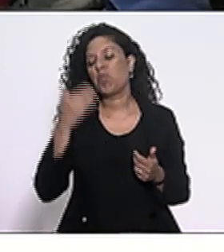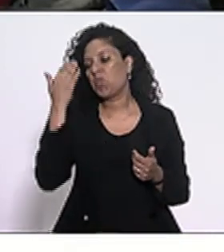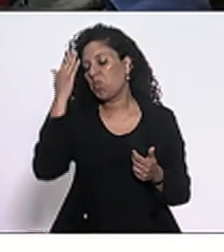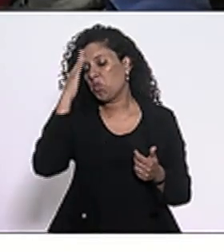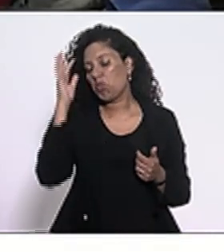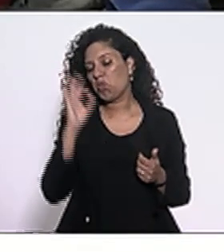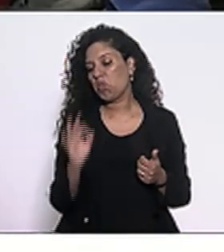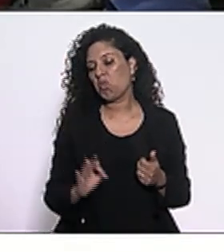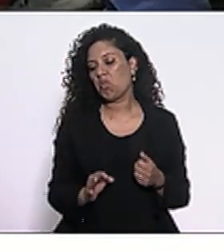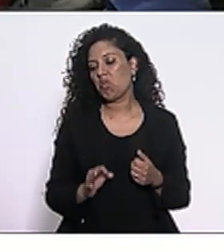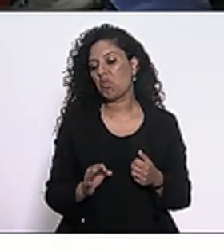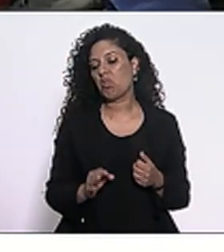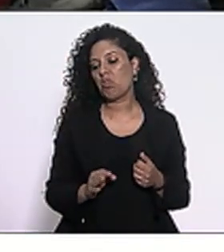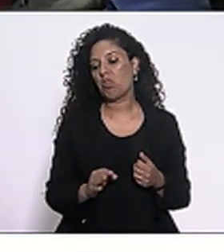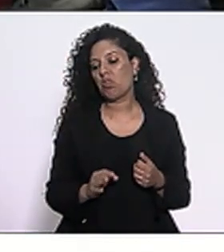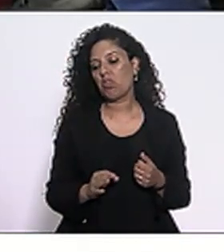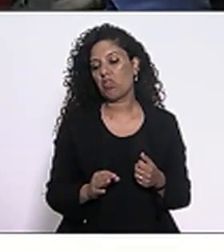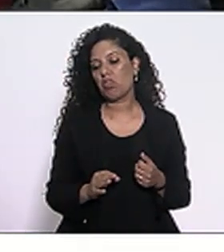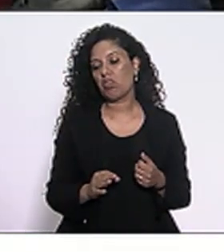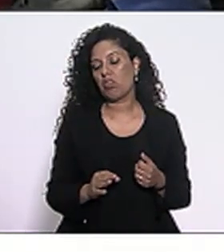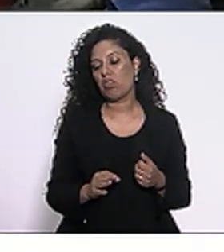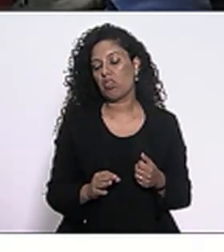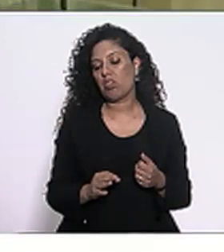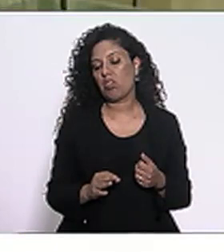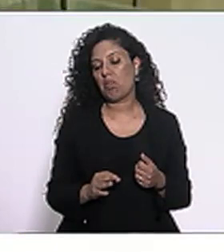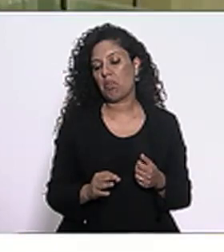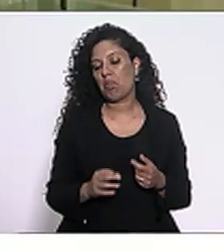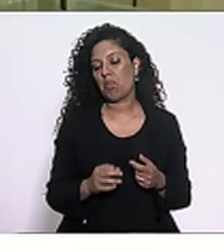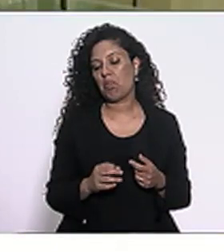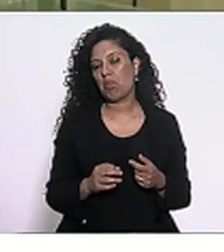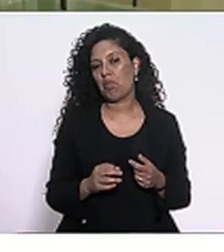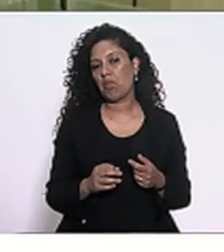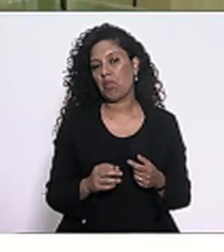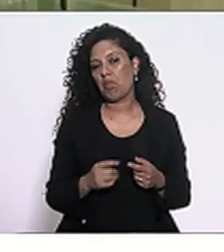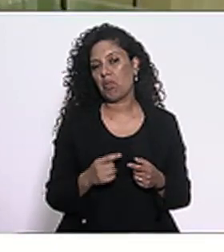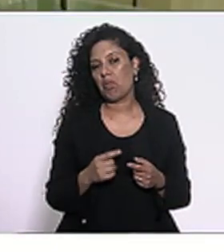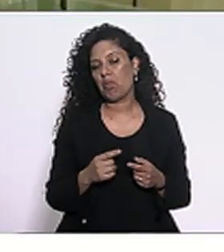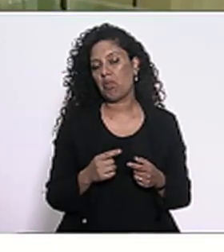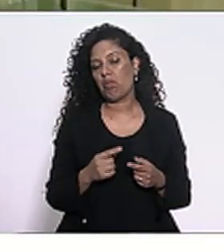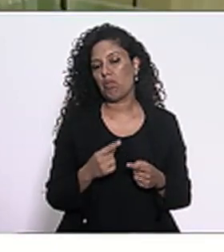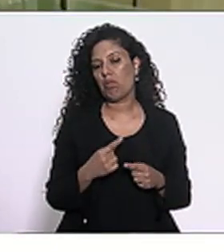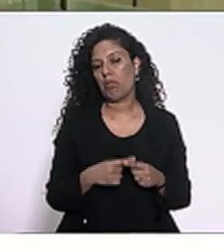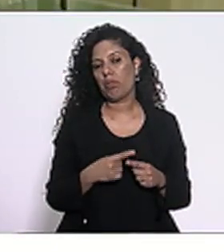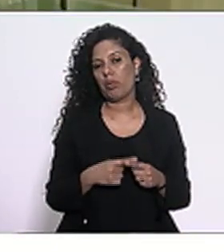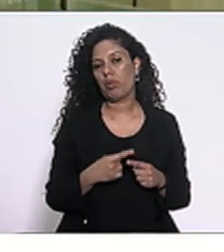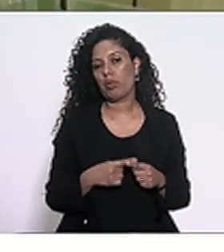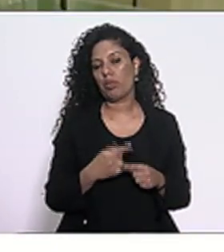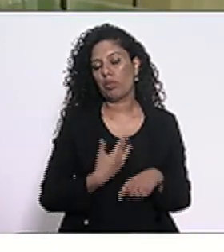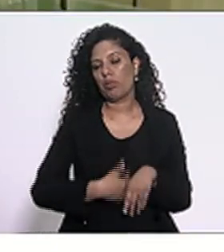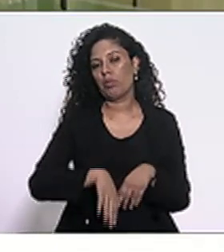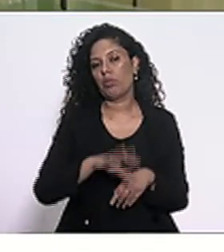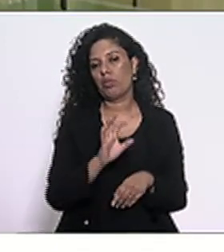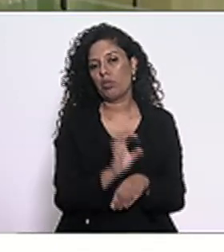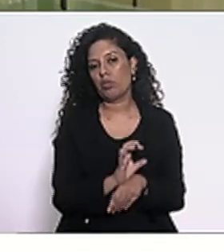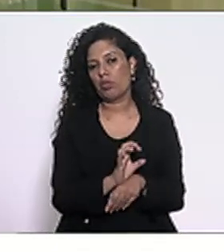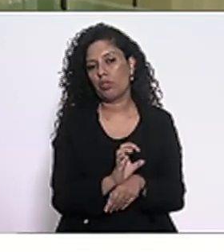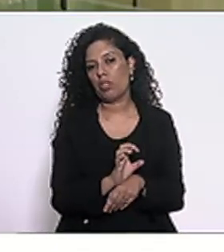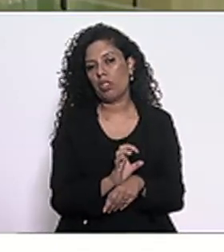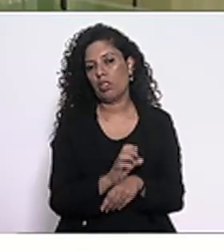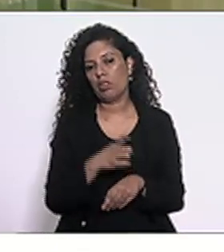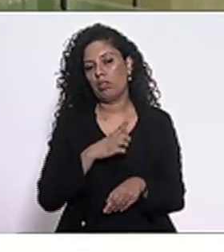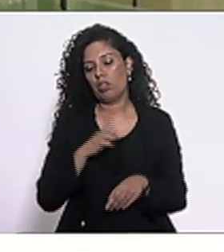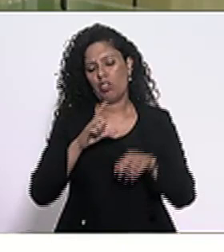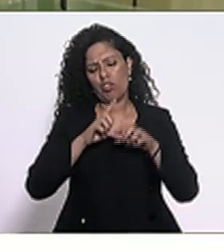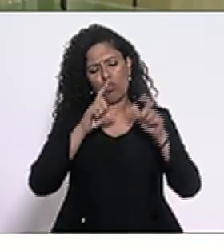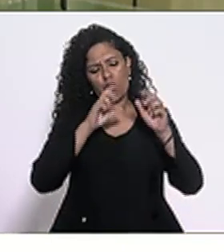porque isso é uma conversa que eu tenho tido, inclusive, com o governador do Estado. Não entendo porque o Estado do Rio de Janeiro tem diversas